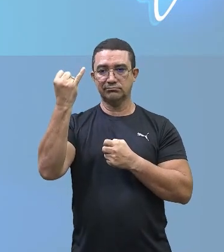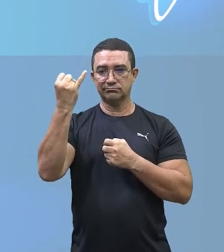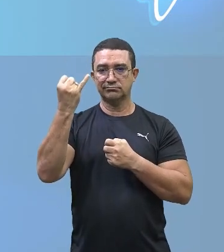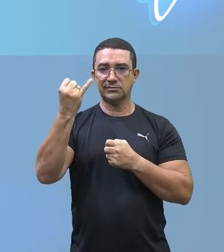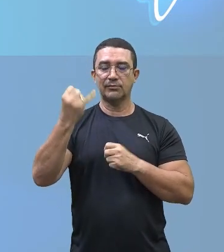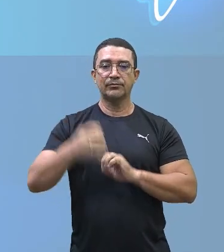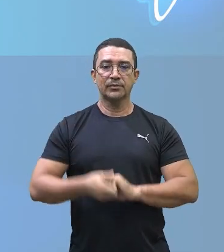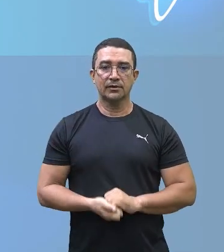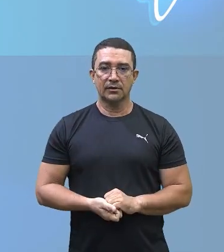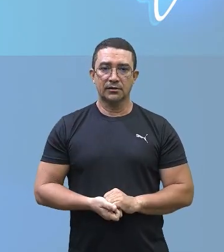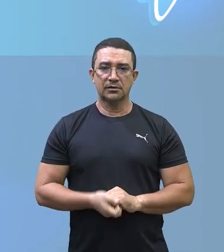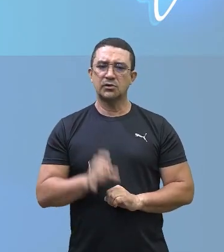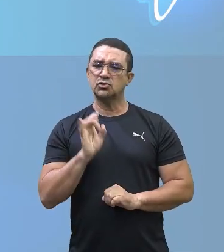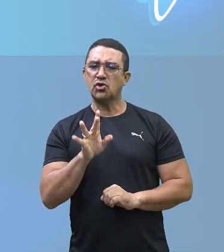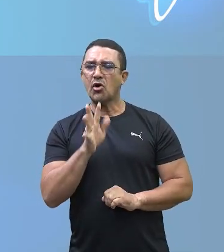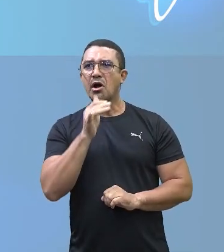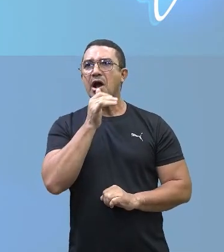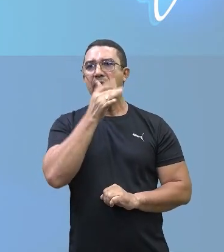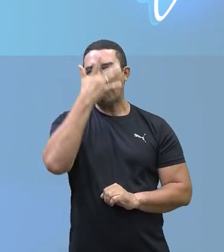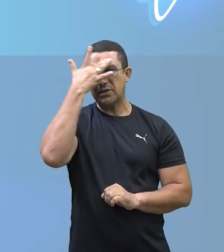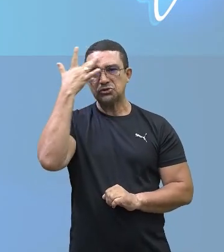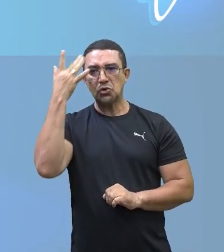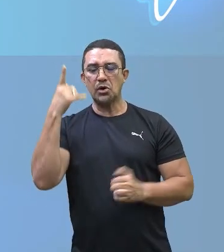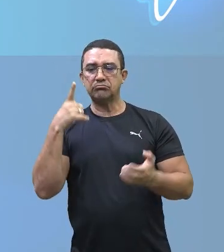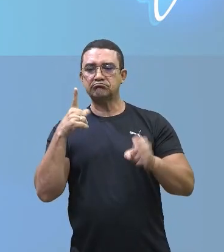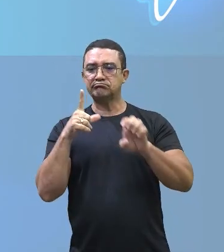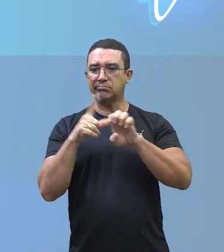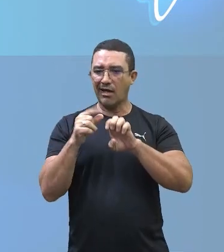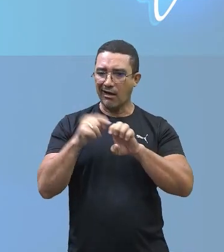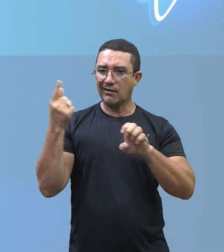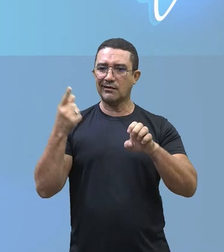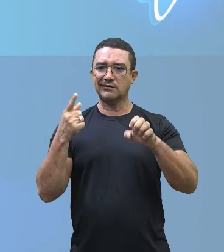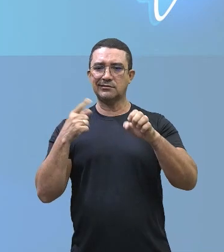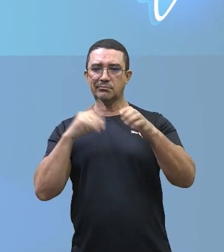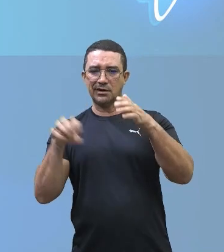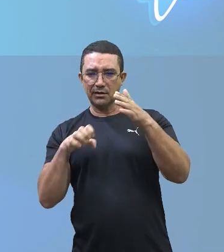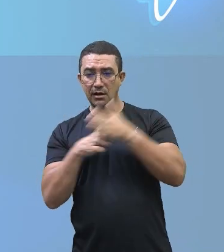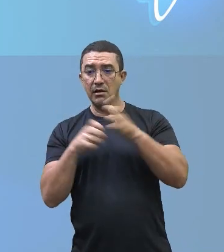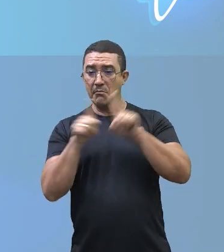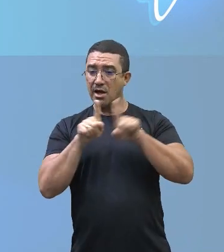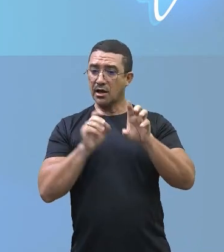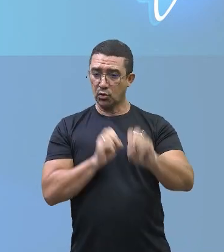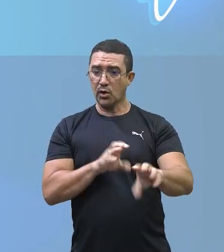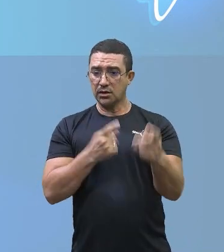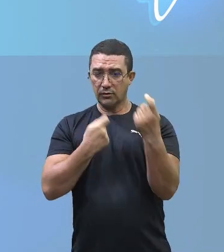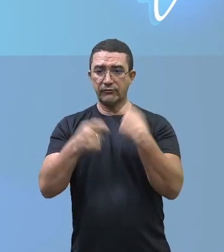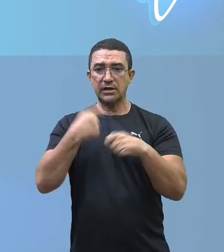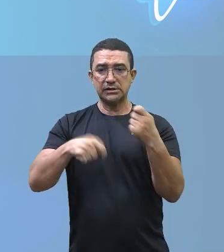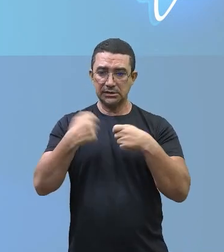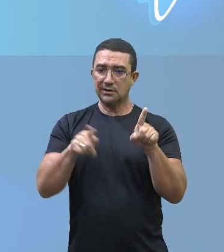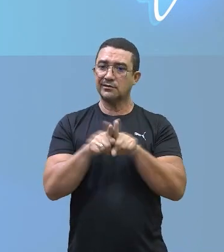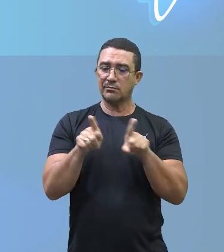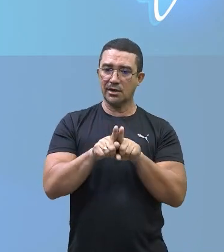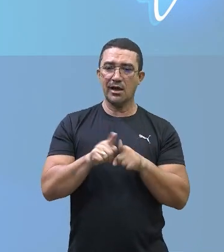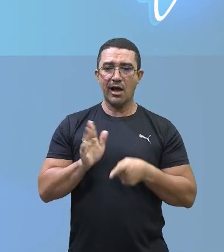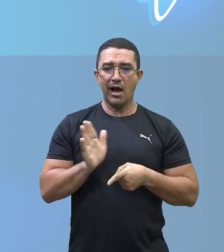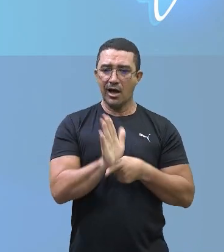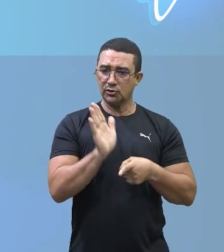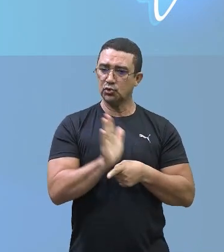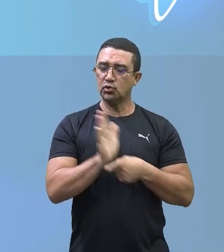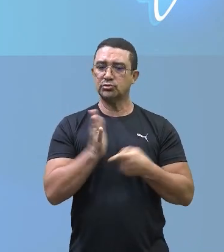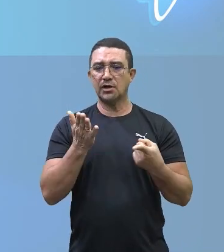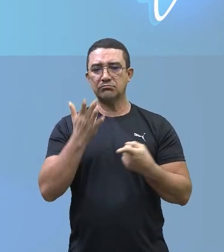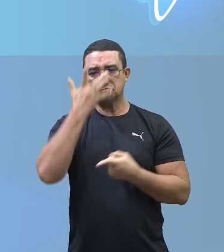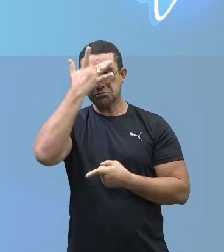professor? Não só em quem empreende, mas também essa educação financeira ela deve vir já de uma base, para que a gente tenha